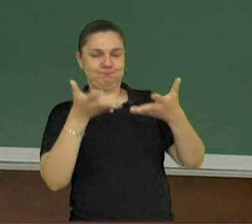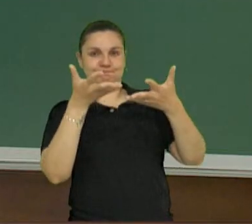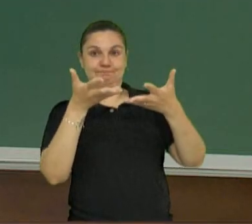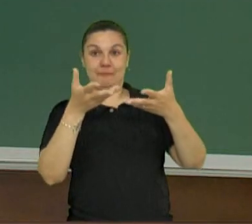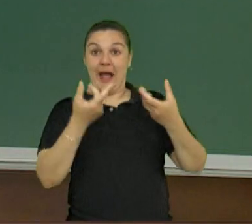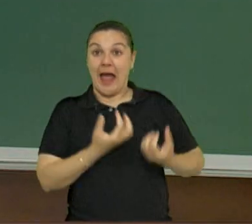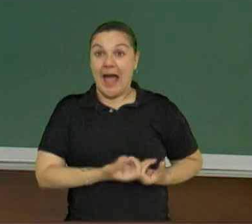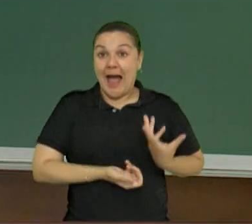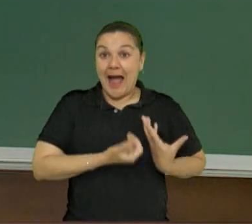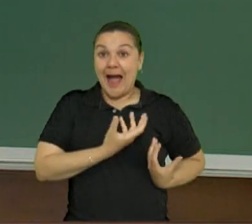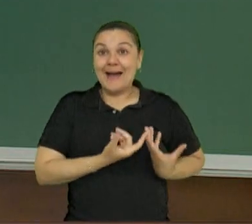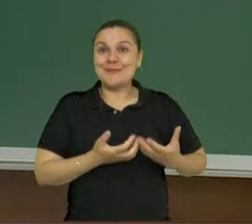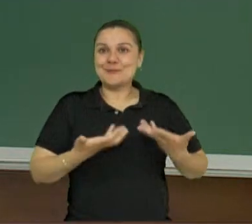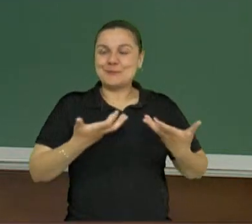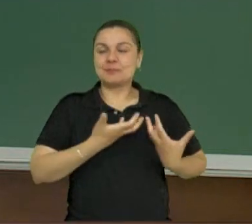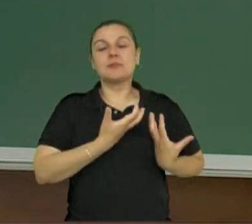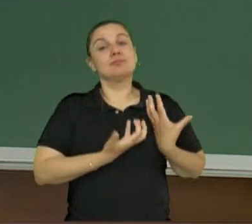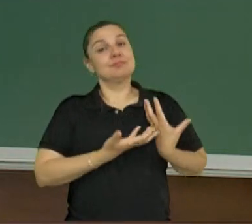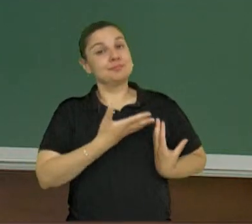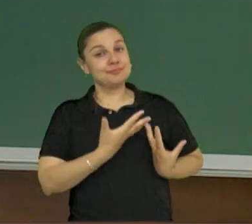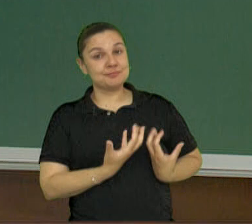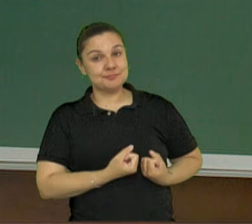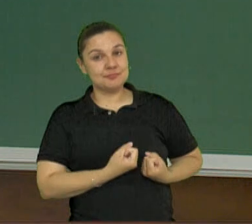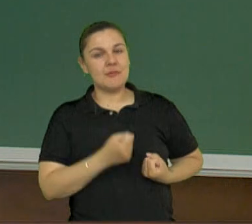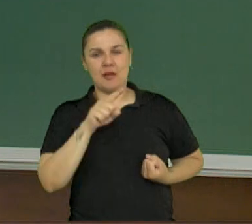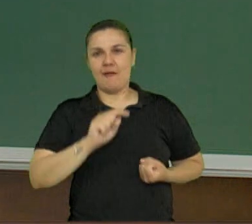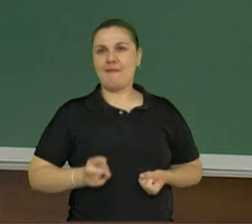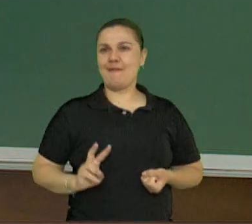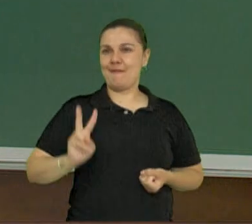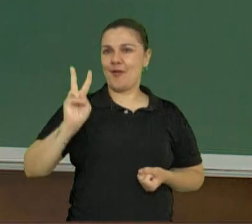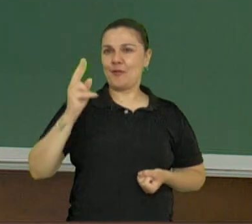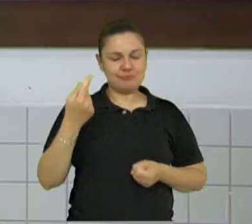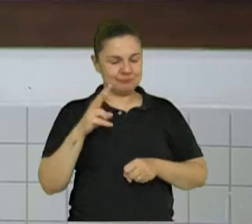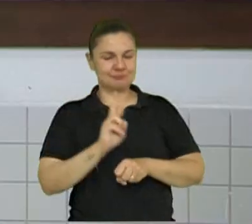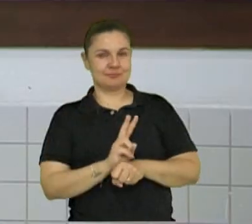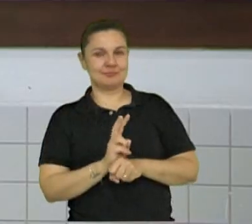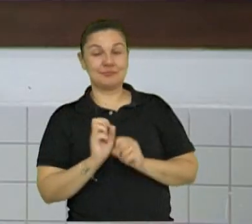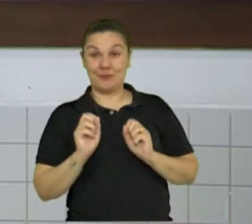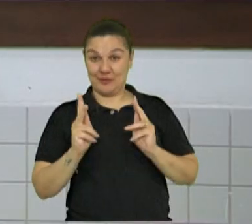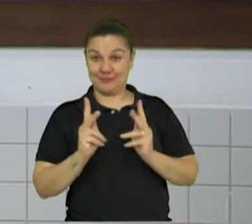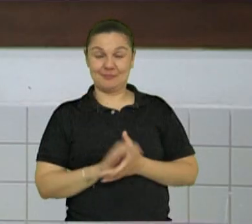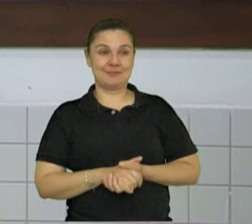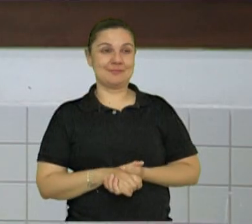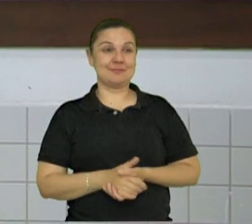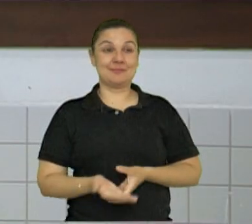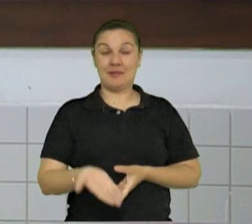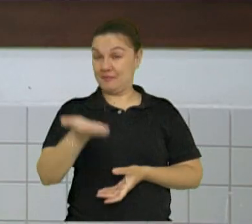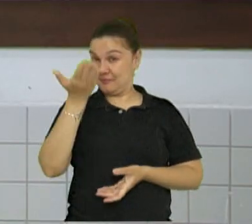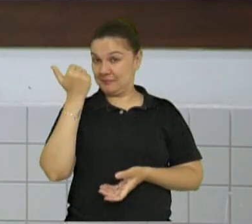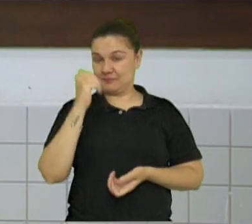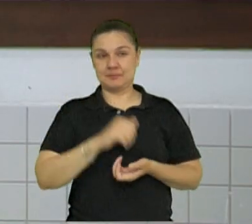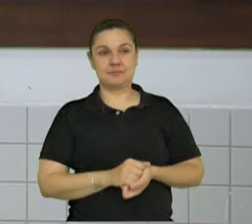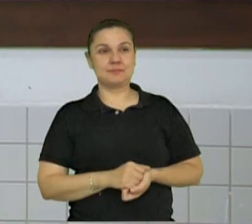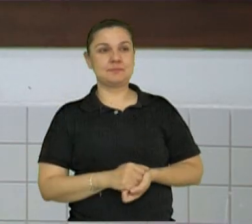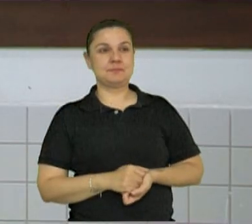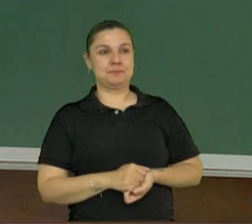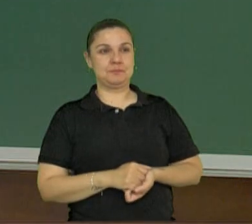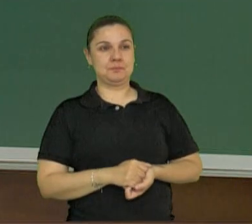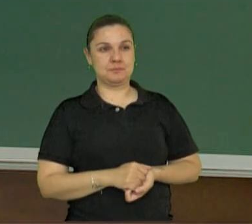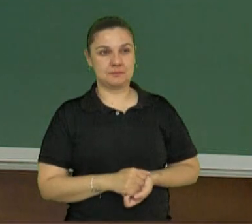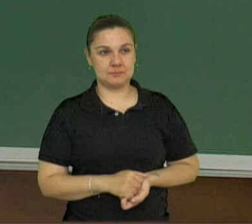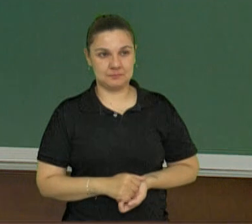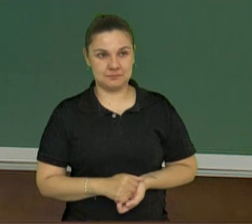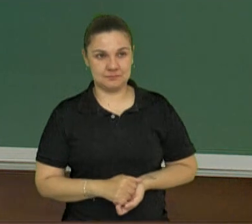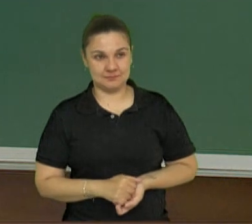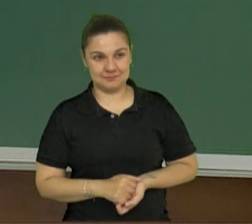infinito, enquanto ele tem essa duração, a duração da chama, ok? Para nós continuarmos,